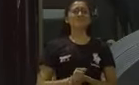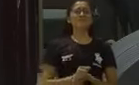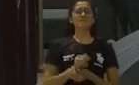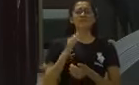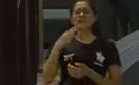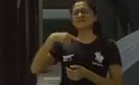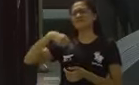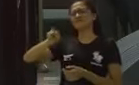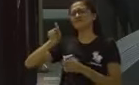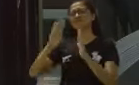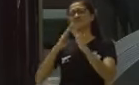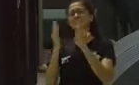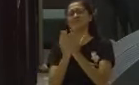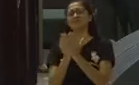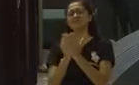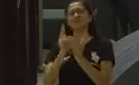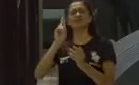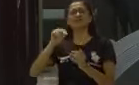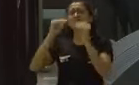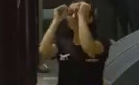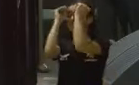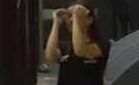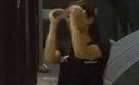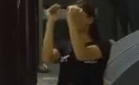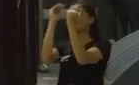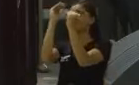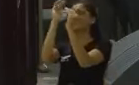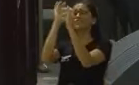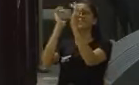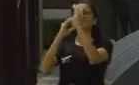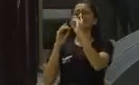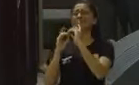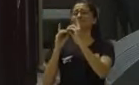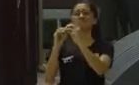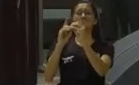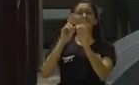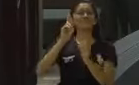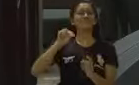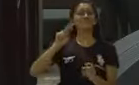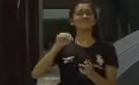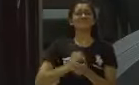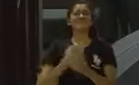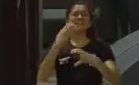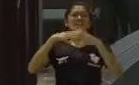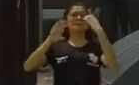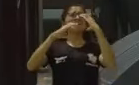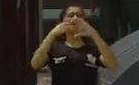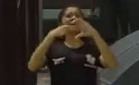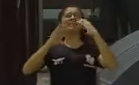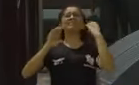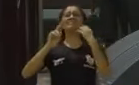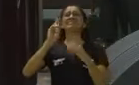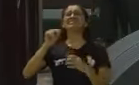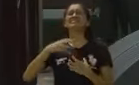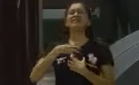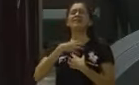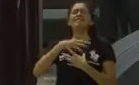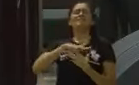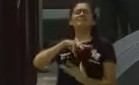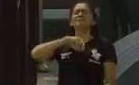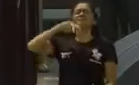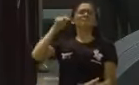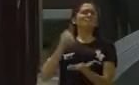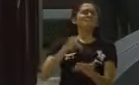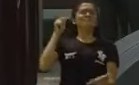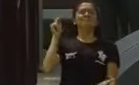nunca foram discípulos de Jesus. Eles cantam, mas nunca adoraram em